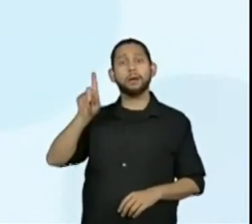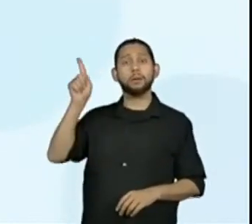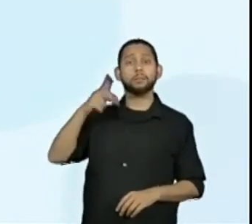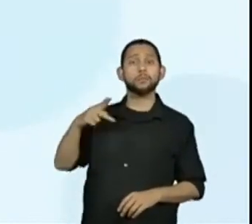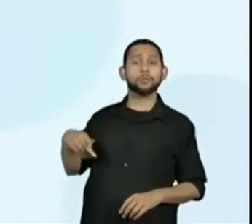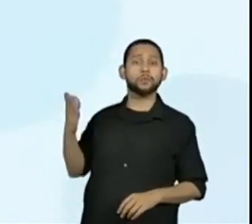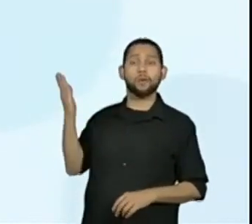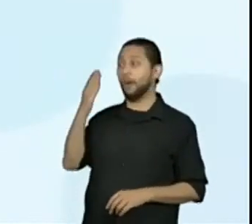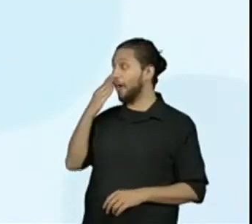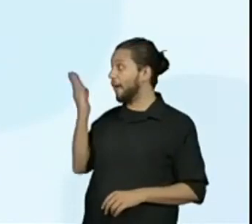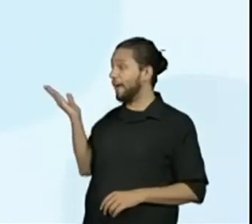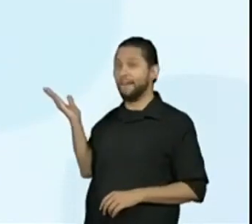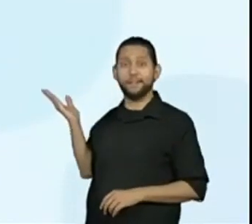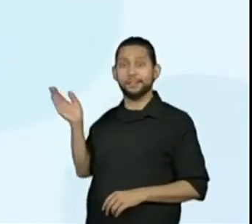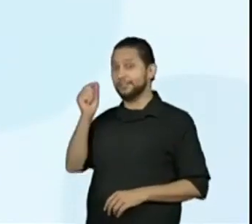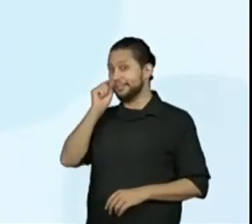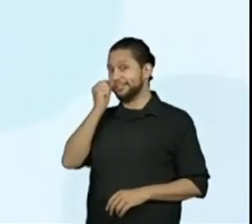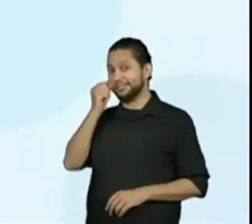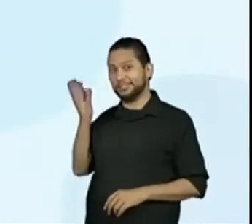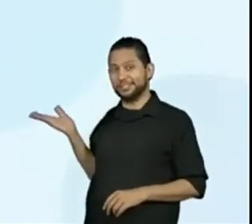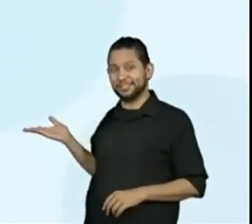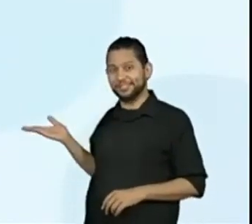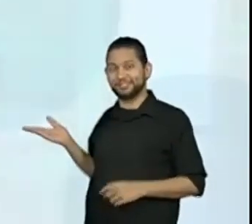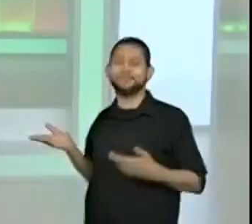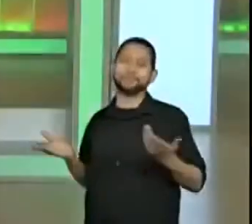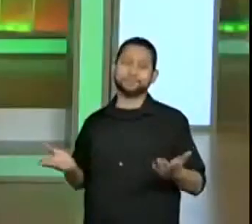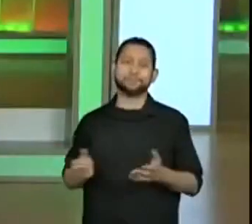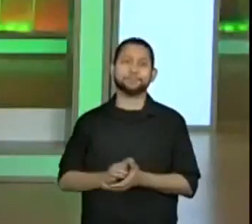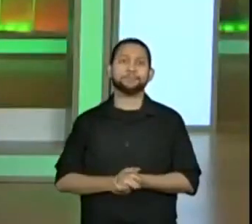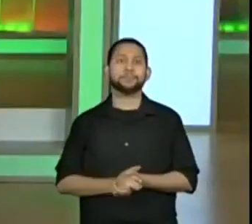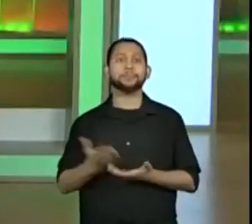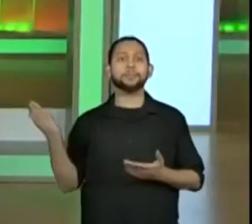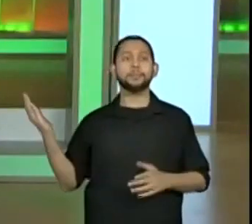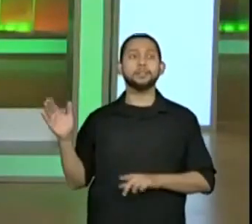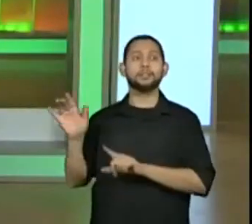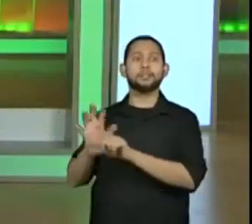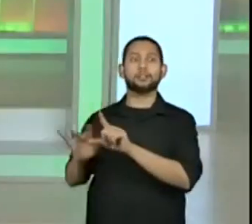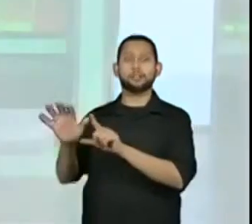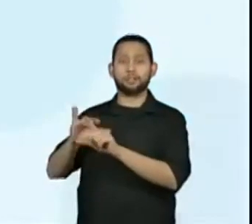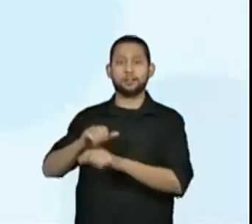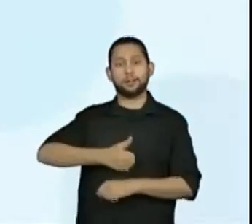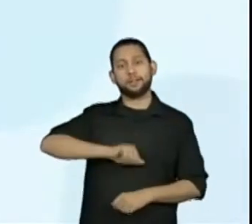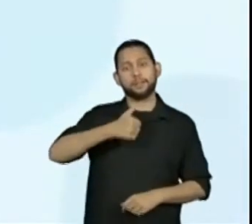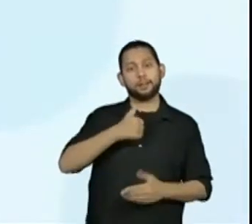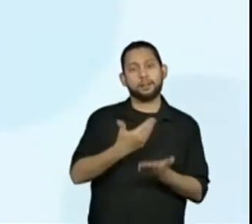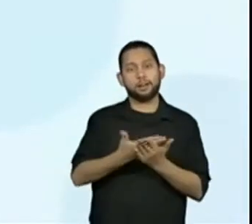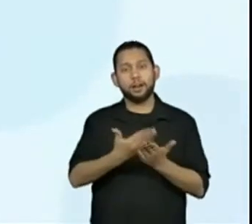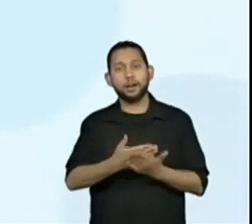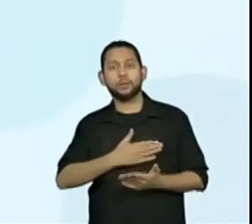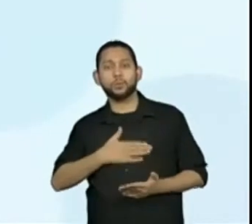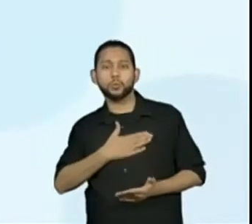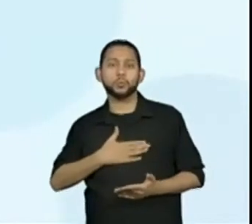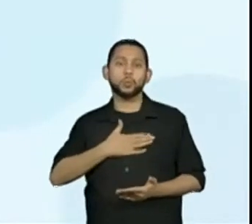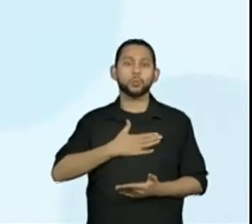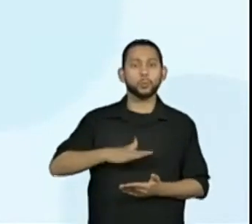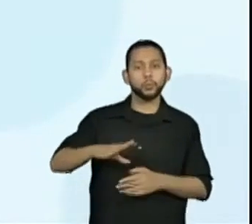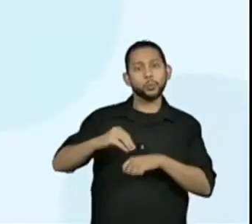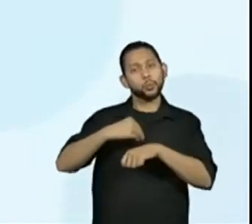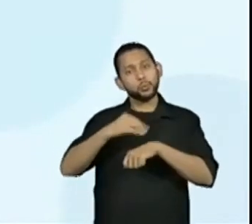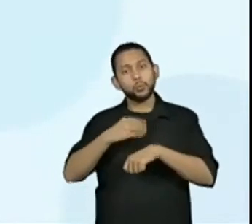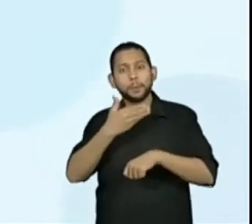ali também, ó. Certo? Aqui, ó, tem a nossa telinha de avaliação, ok?